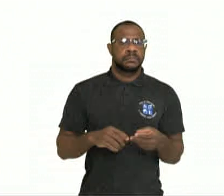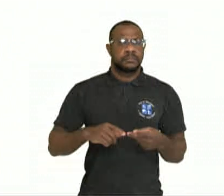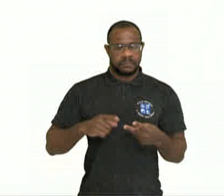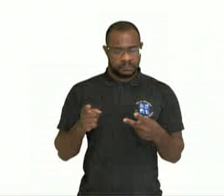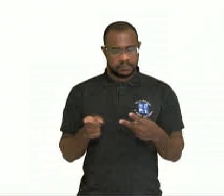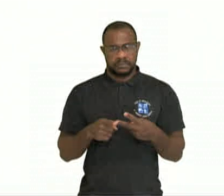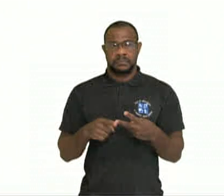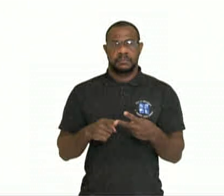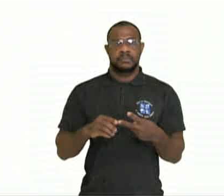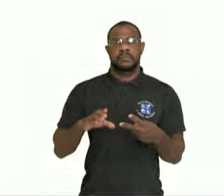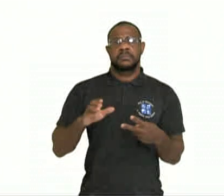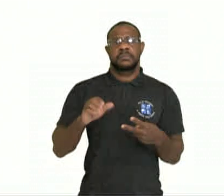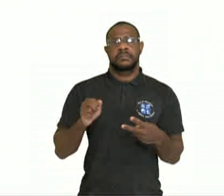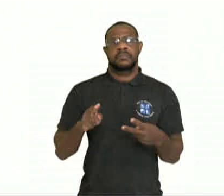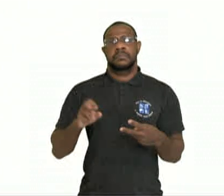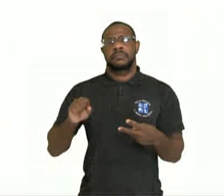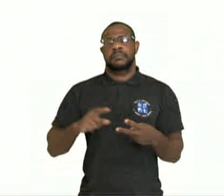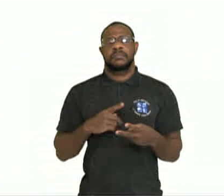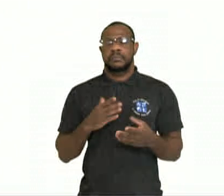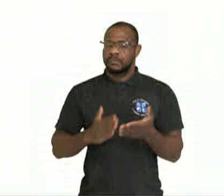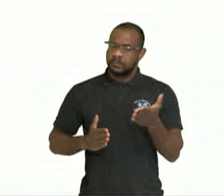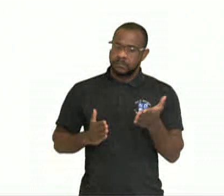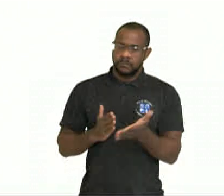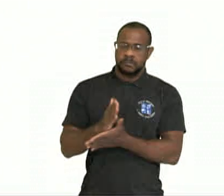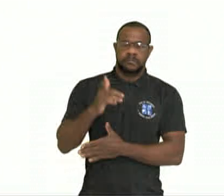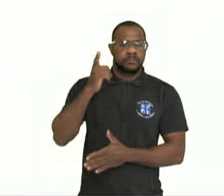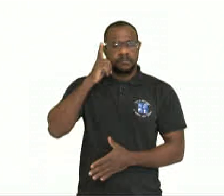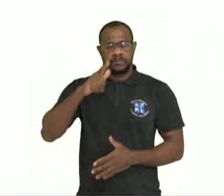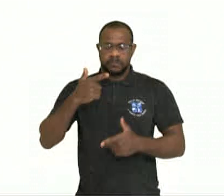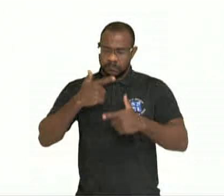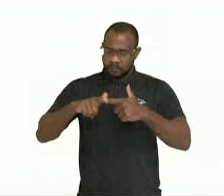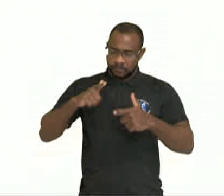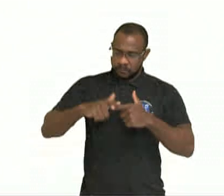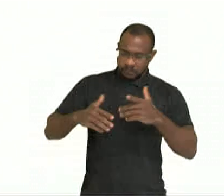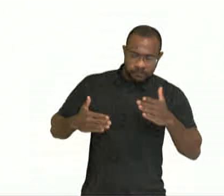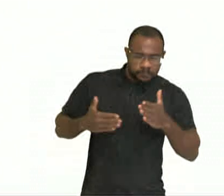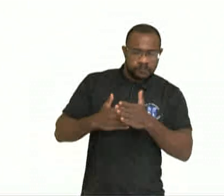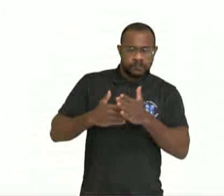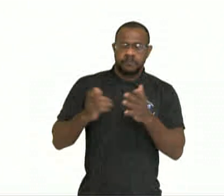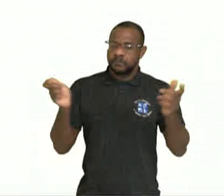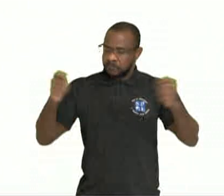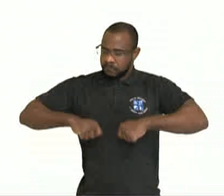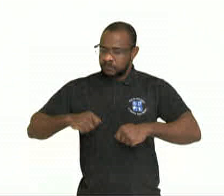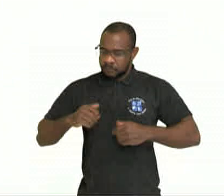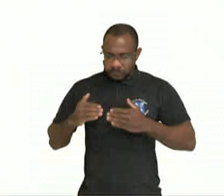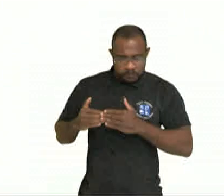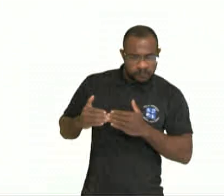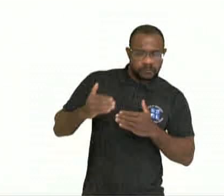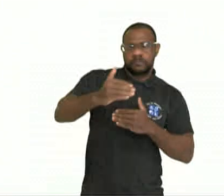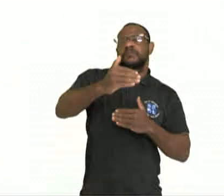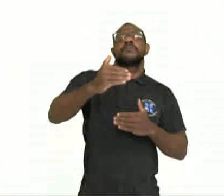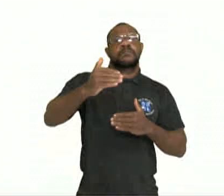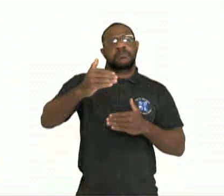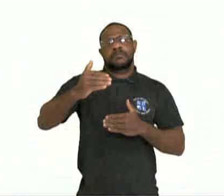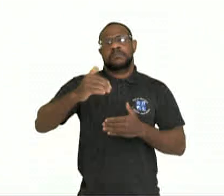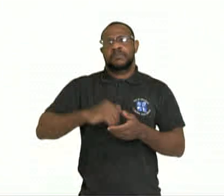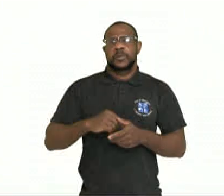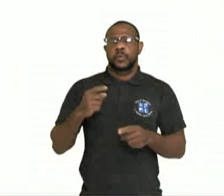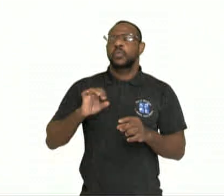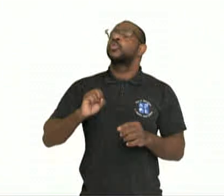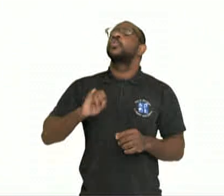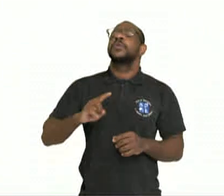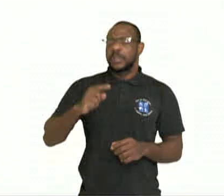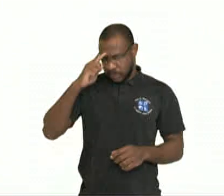efeito. Ultrapassado esse obstáculo e aceites os teus limites, será capaz de ir muito mais além do que julgavas